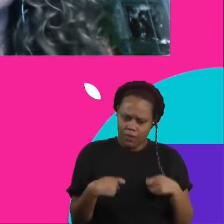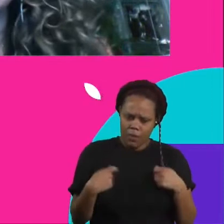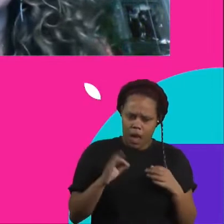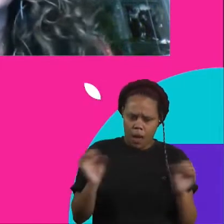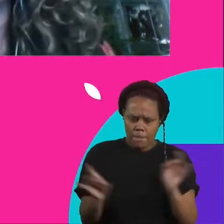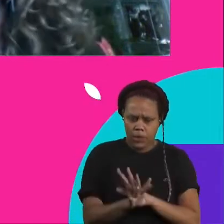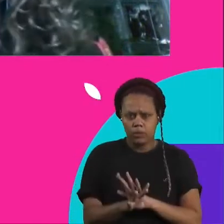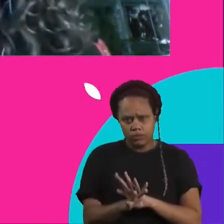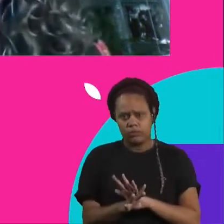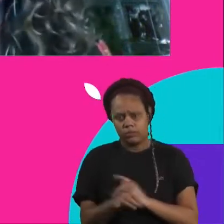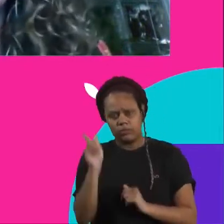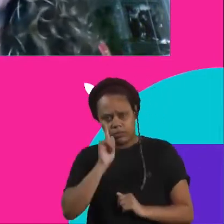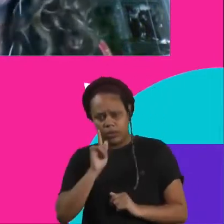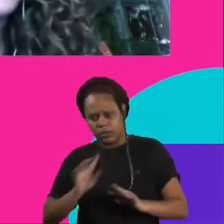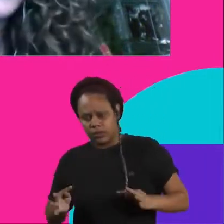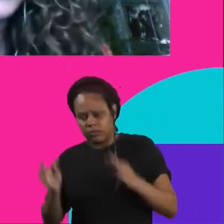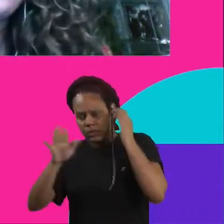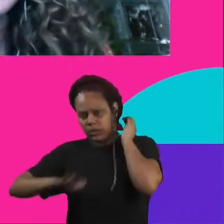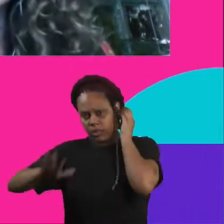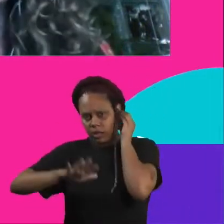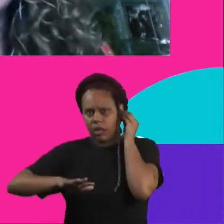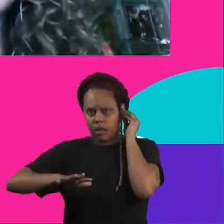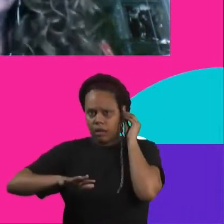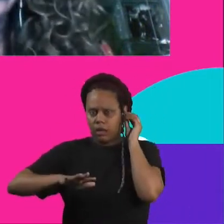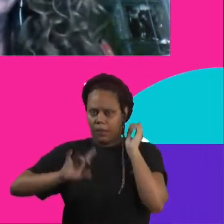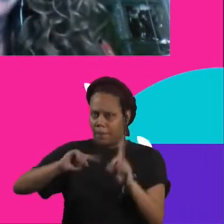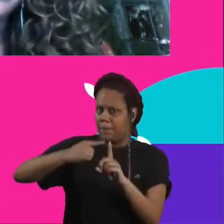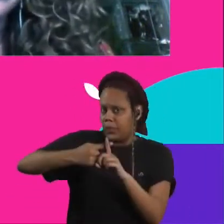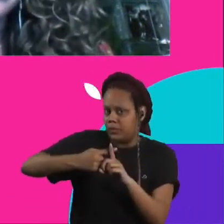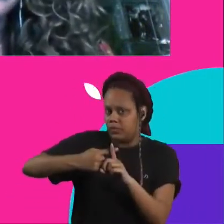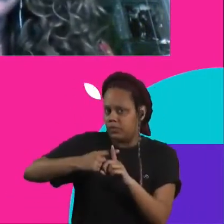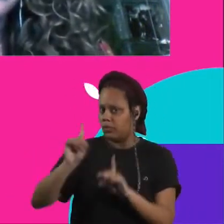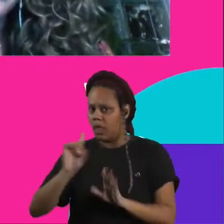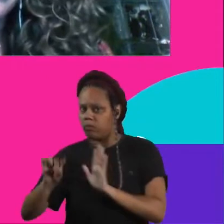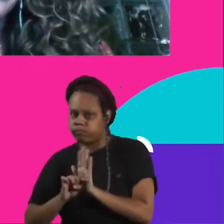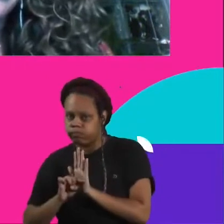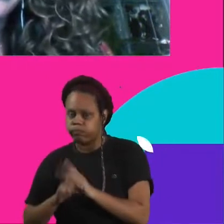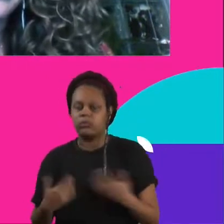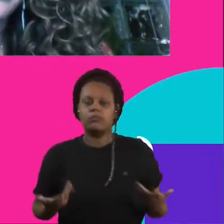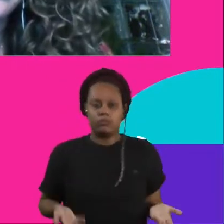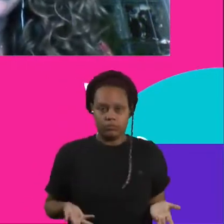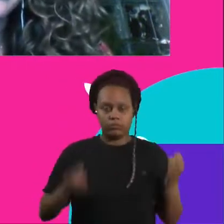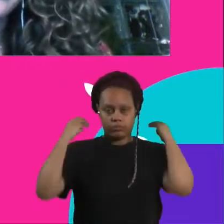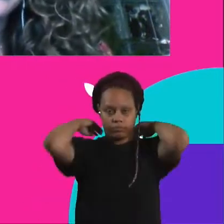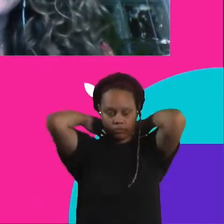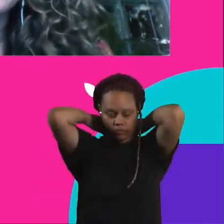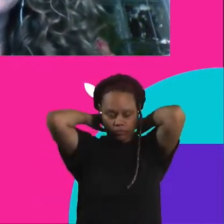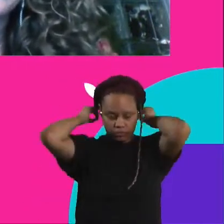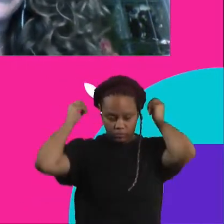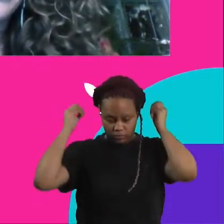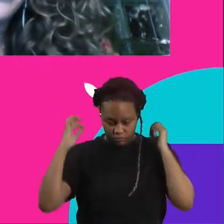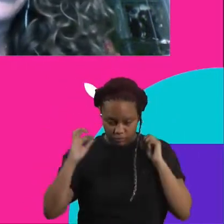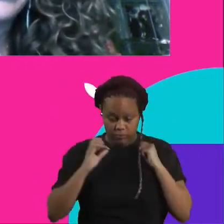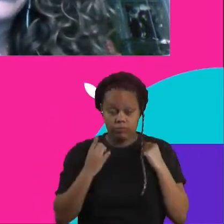com esses recursos tecnológicos de uma forma positiva e não destrutiva? Acho que é uma super